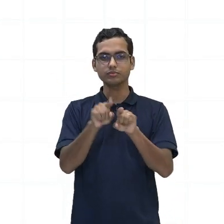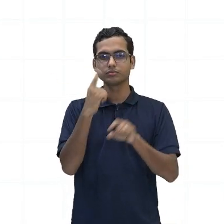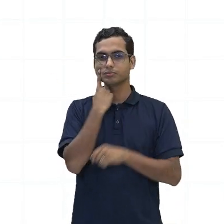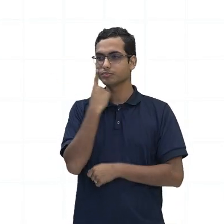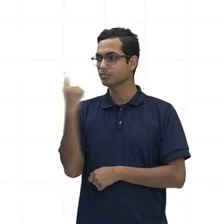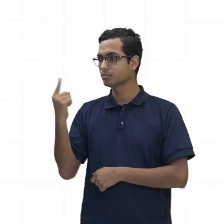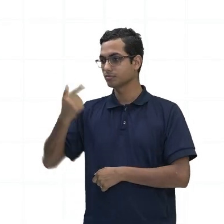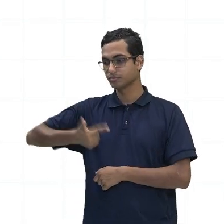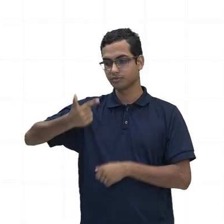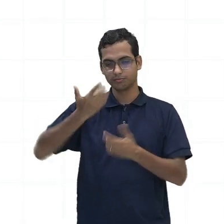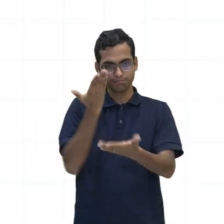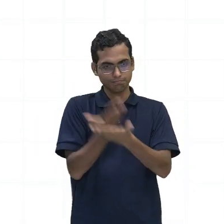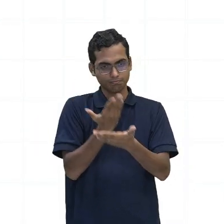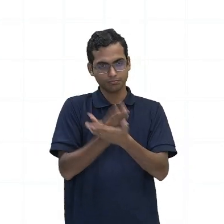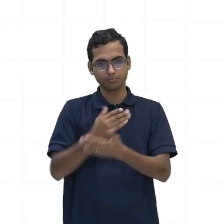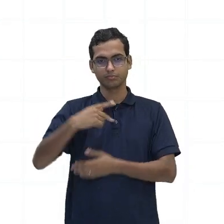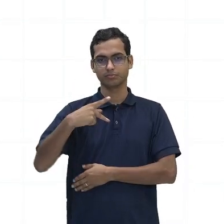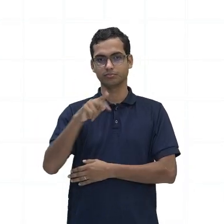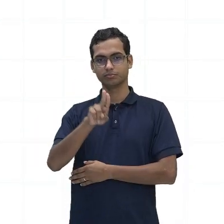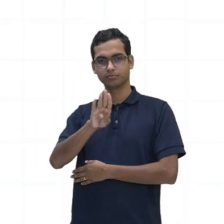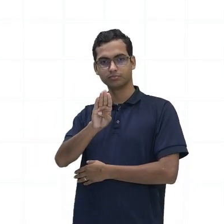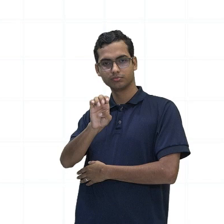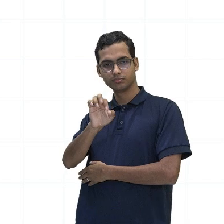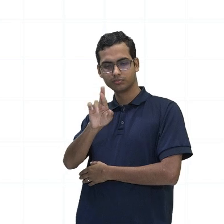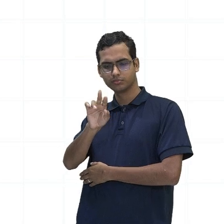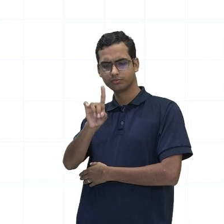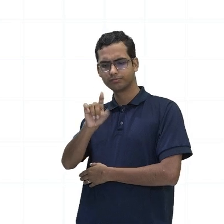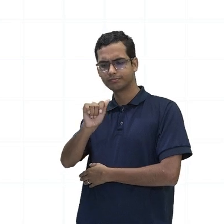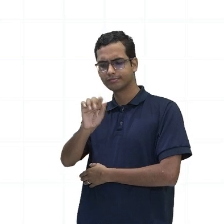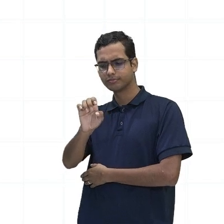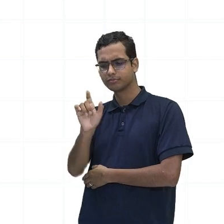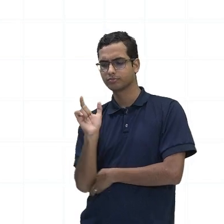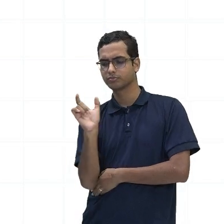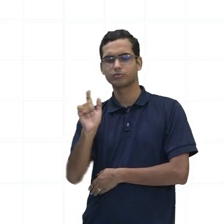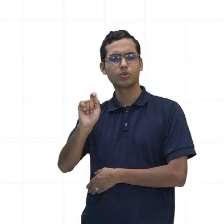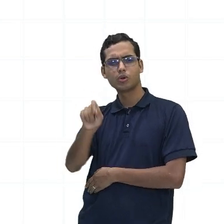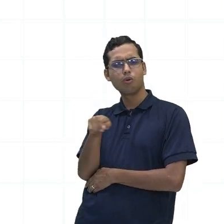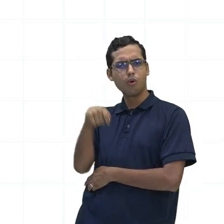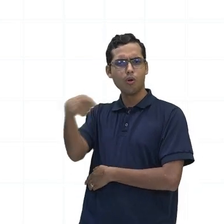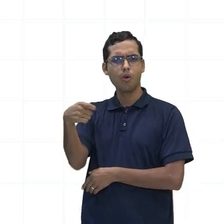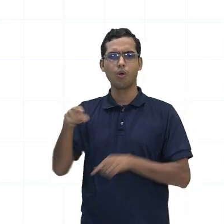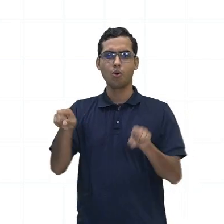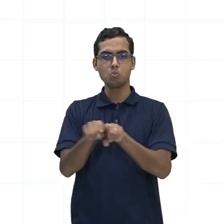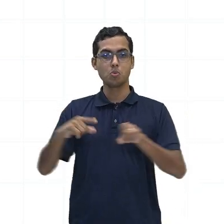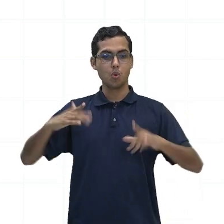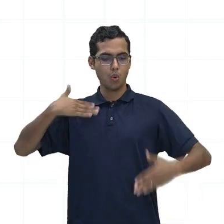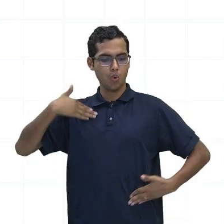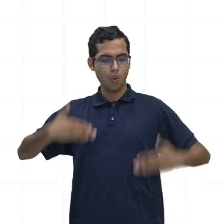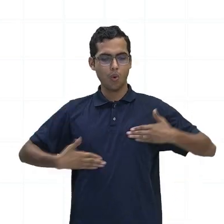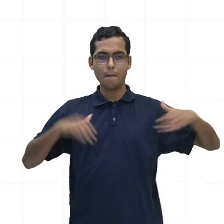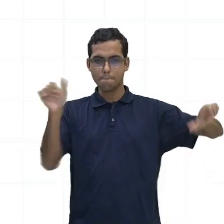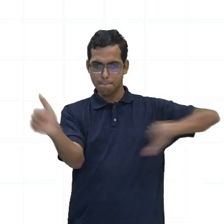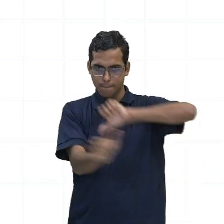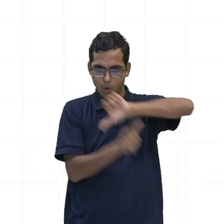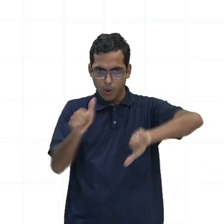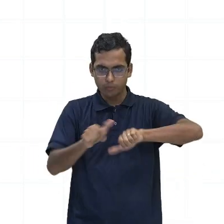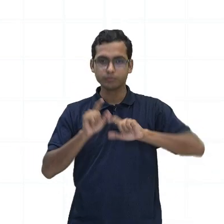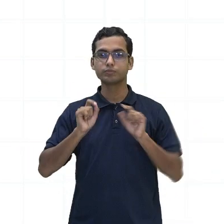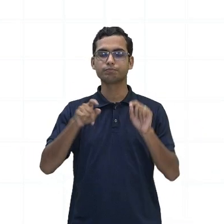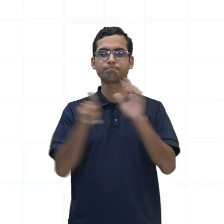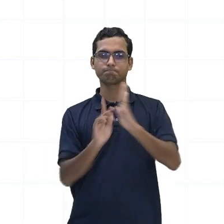nossa segunda aula, onde nós falamos sobre puberdade. E já anotem a definição. A puberdade é um período